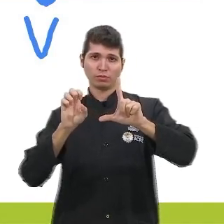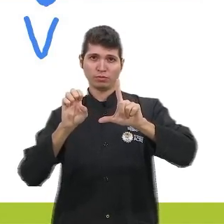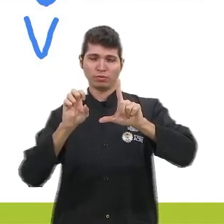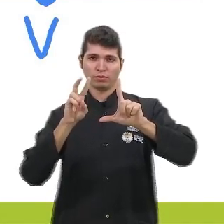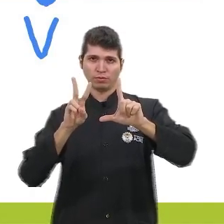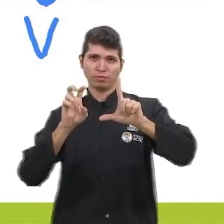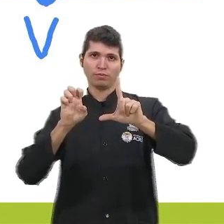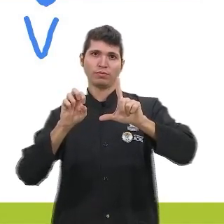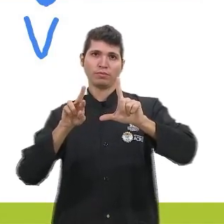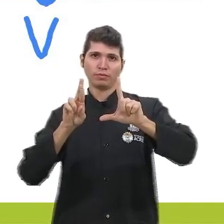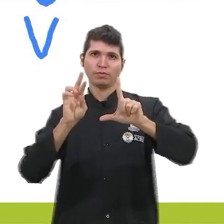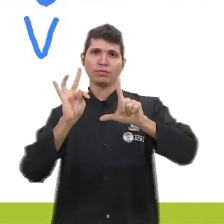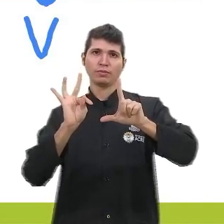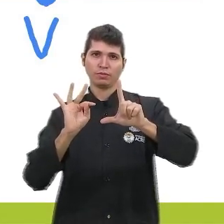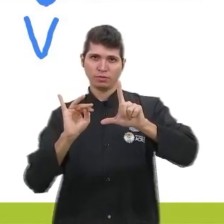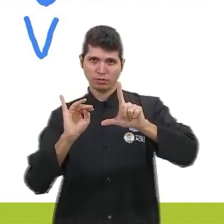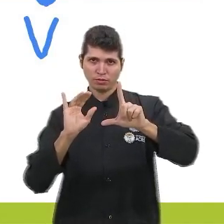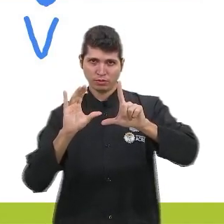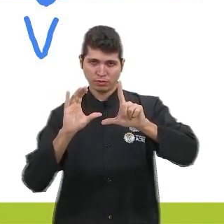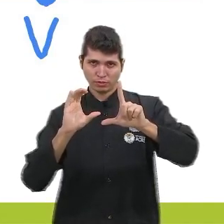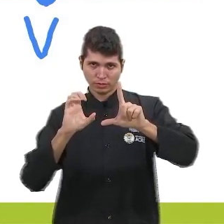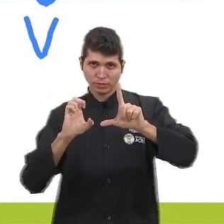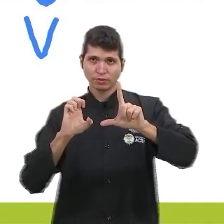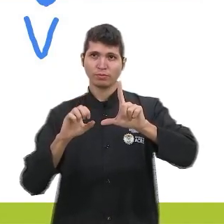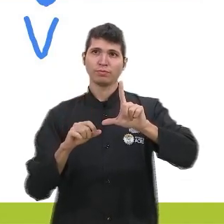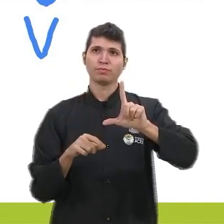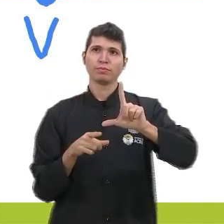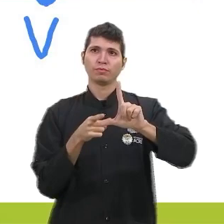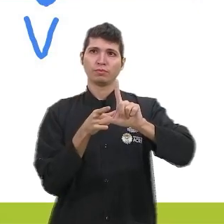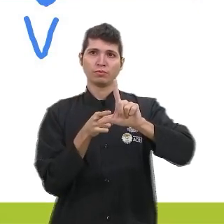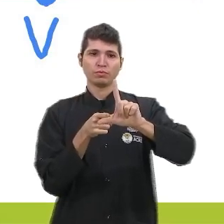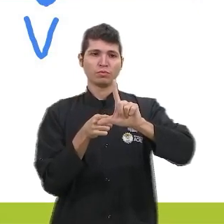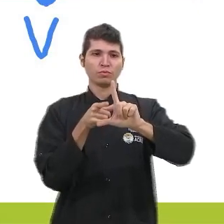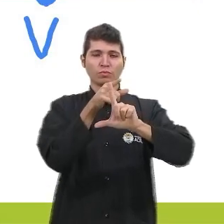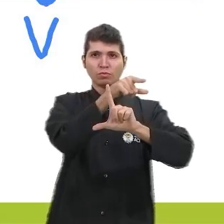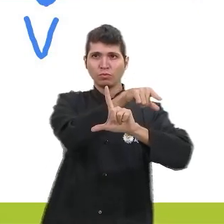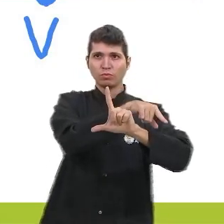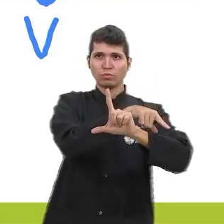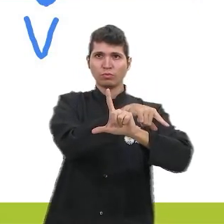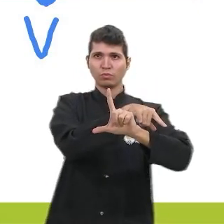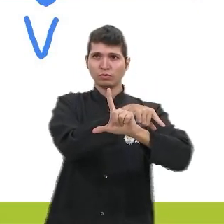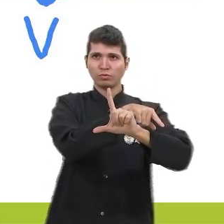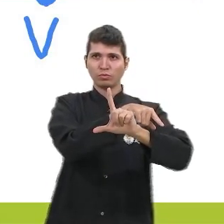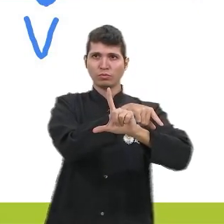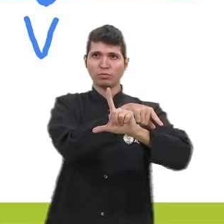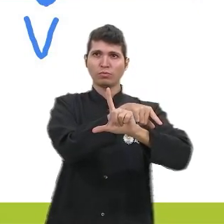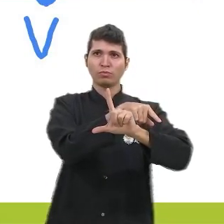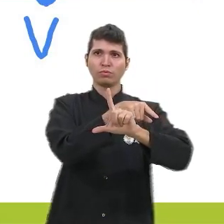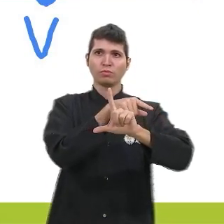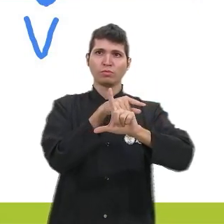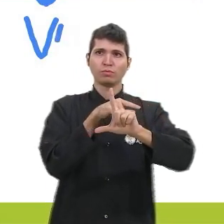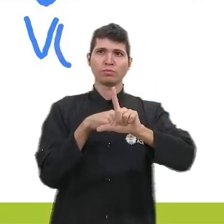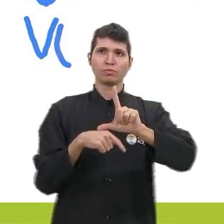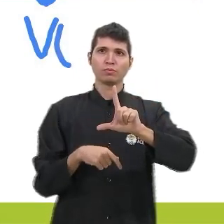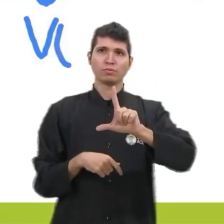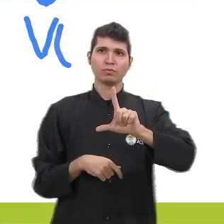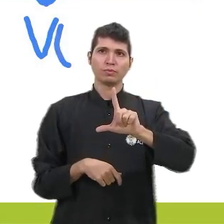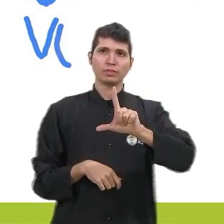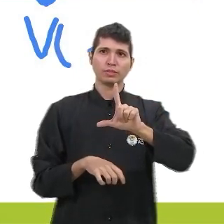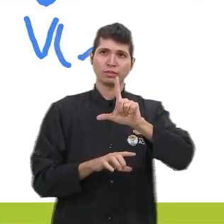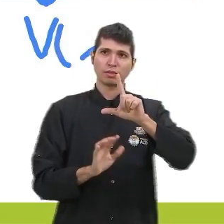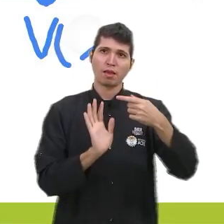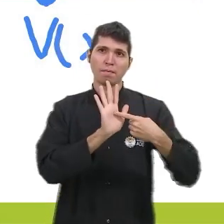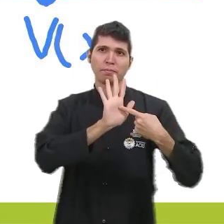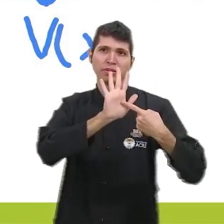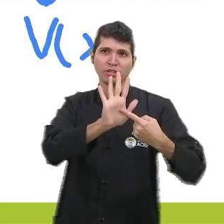ó, o menos b sobre 2a. E ele também vai ter coordenadas, ó. Deixa eu subir um pouquinho. Aqui tem as duas coordenadas, né?